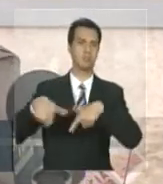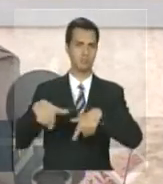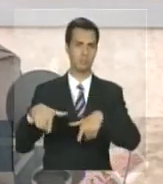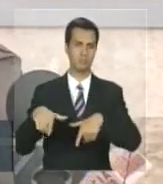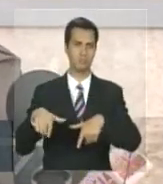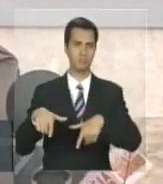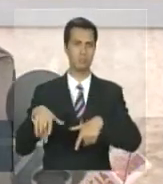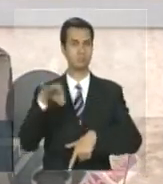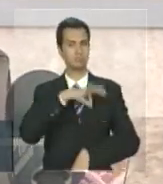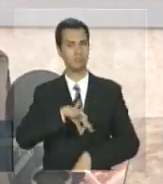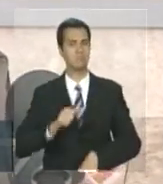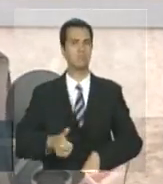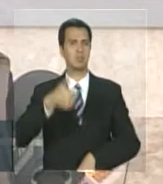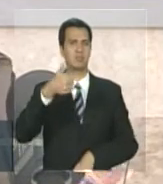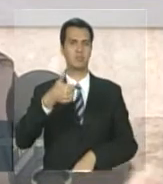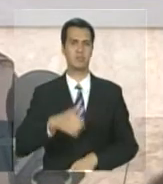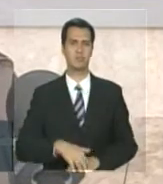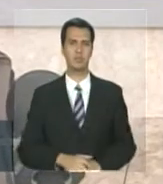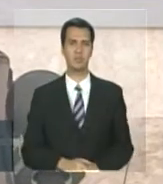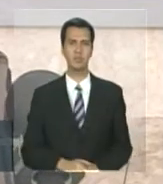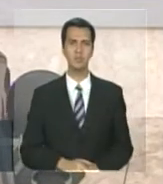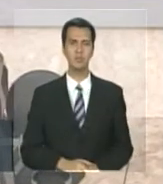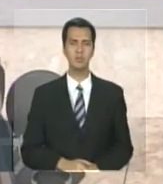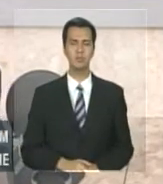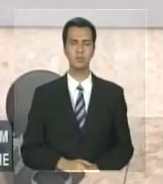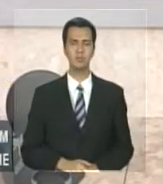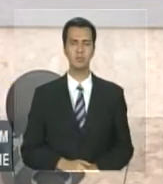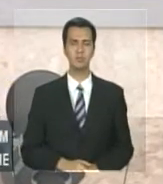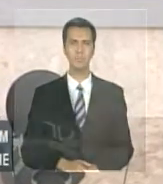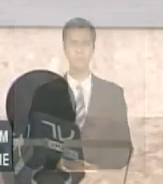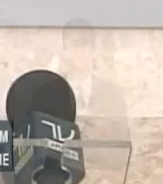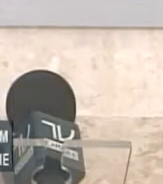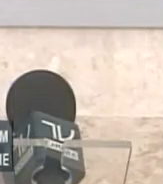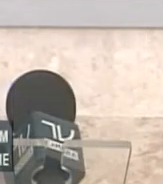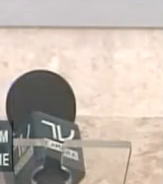conseguindo um emprego melhor, conseguindo melhores salários.